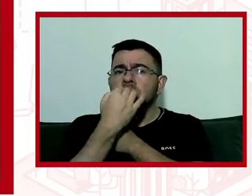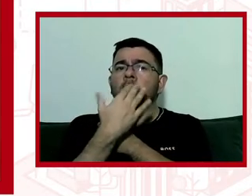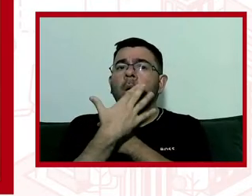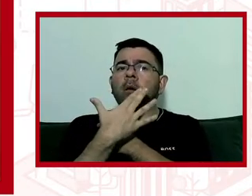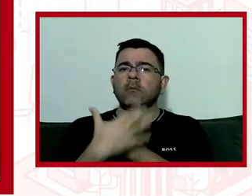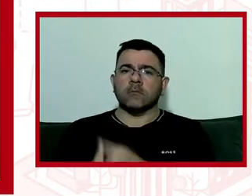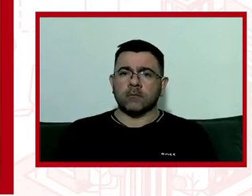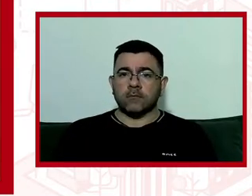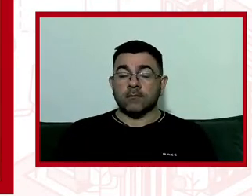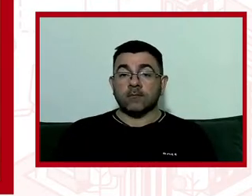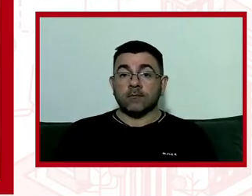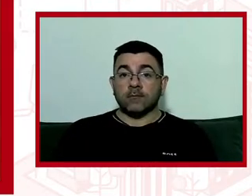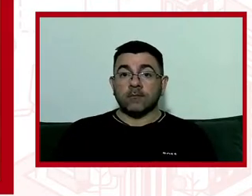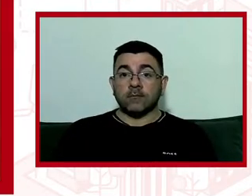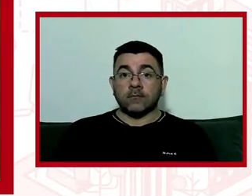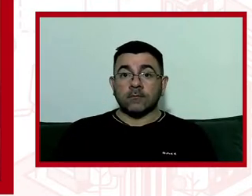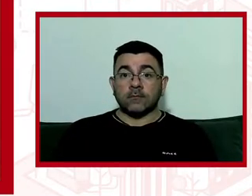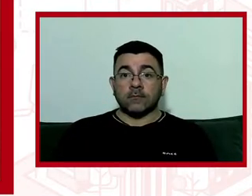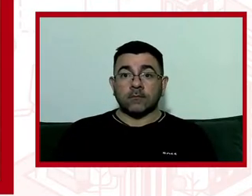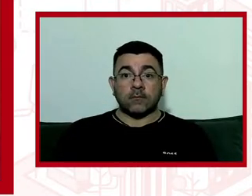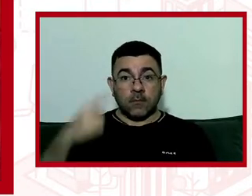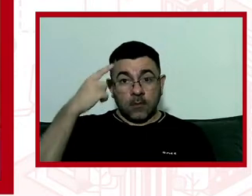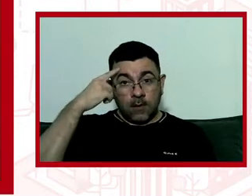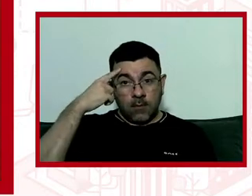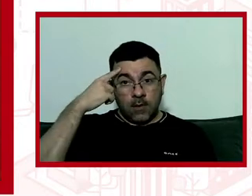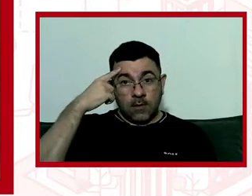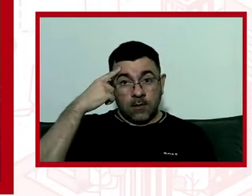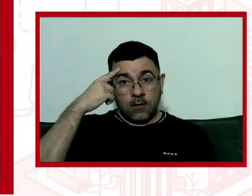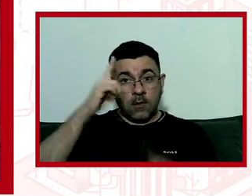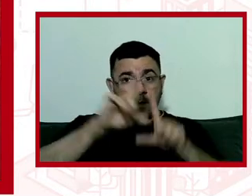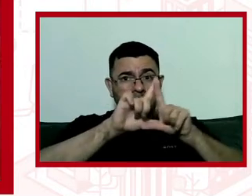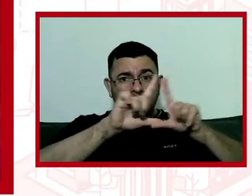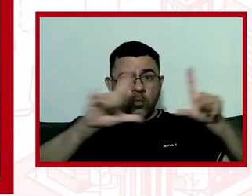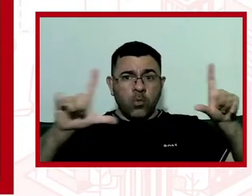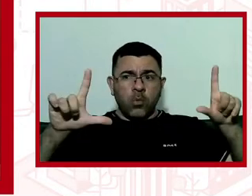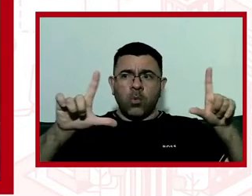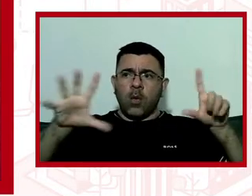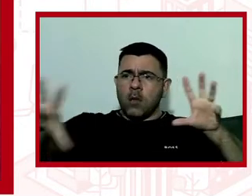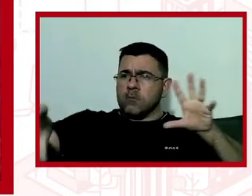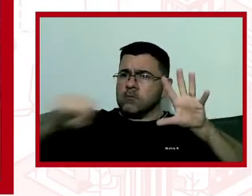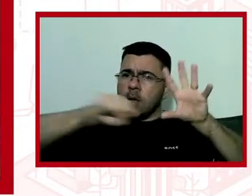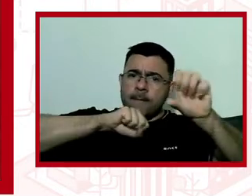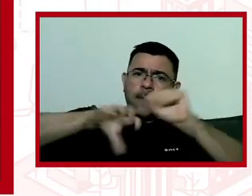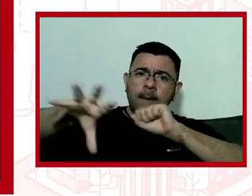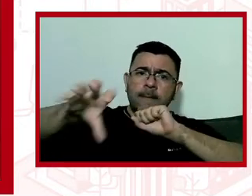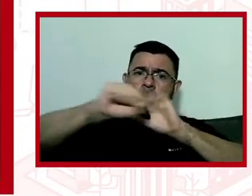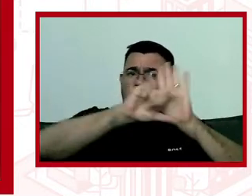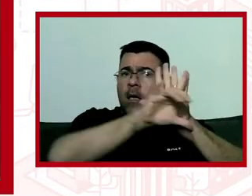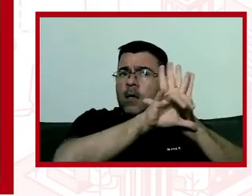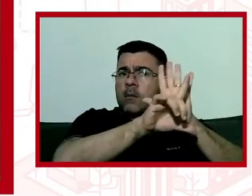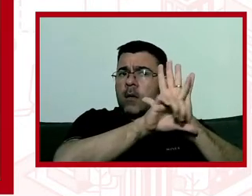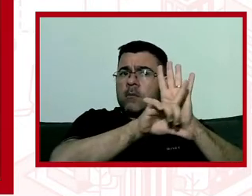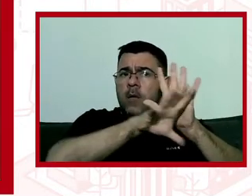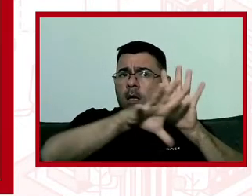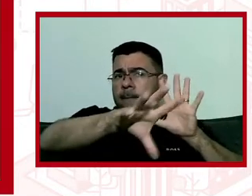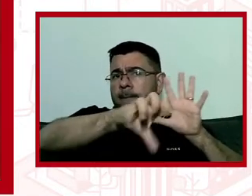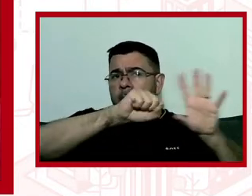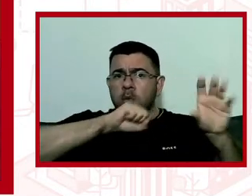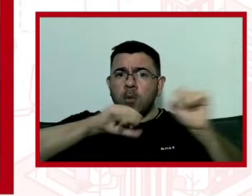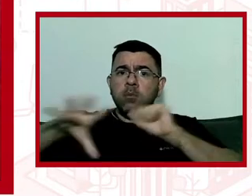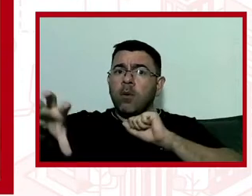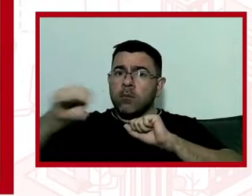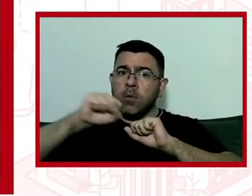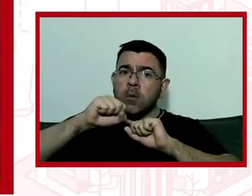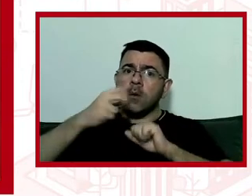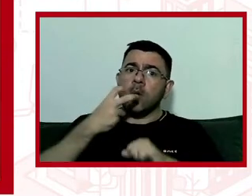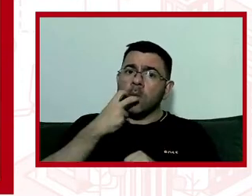a gente tá imagina tem um portal que reúna tudo que digitalize os serviços que seja acessível que tenha comando por voz que